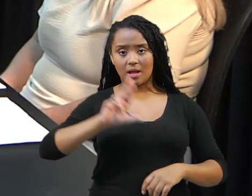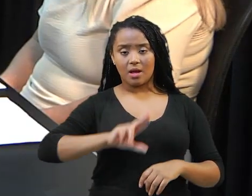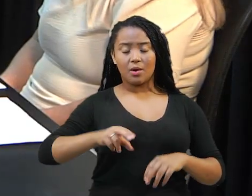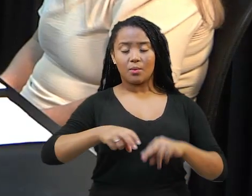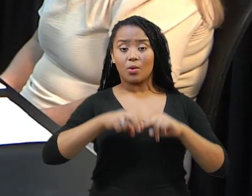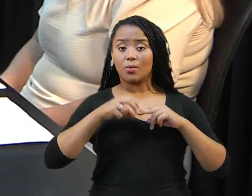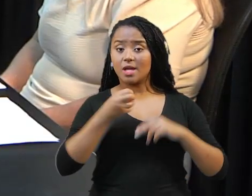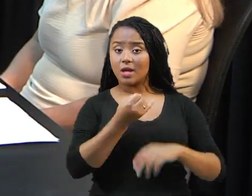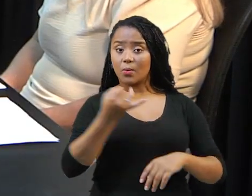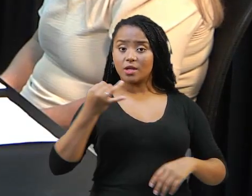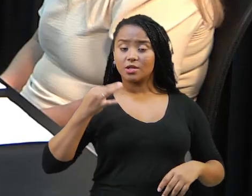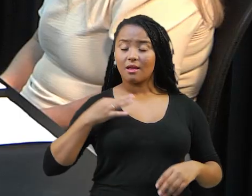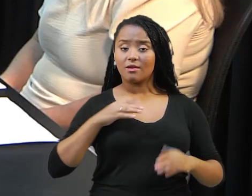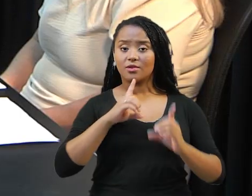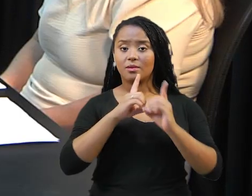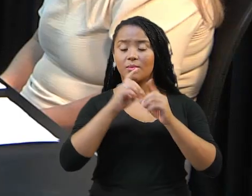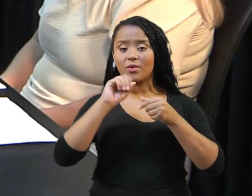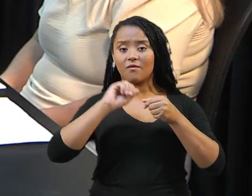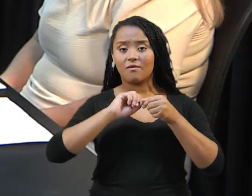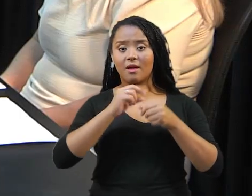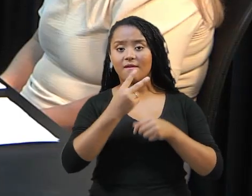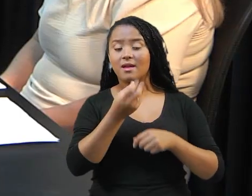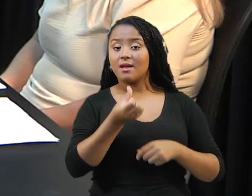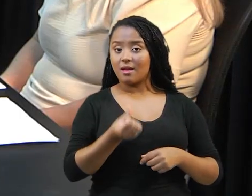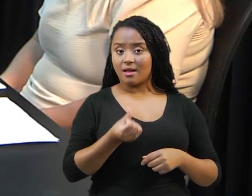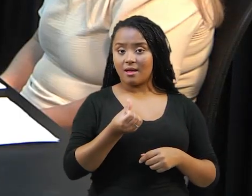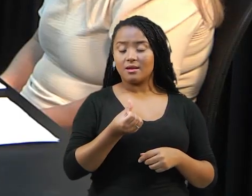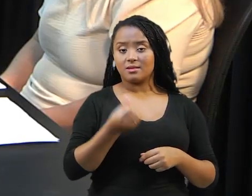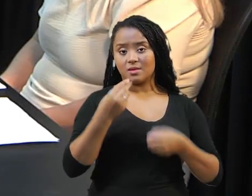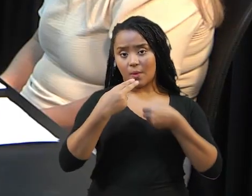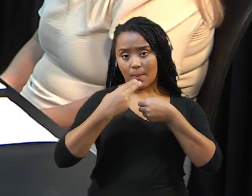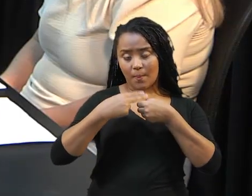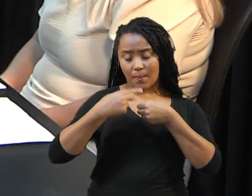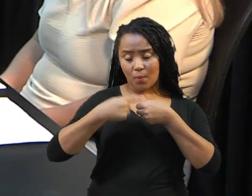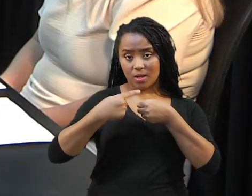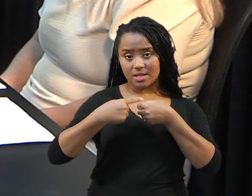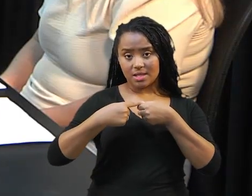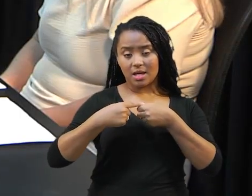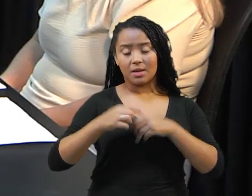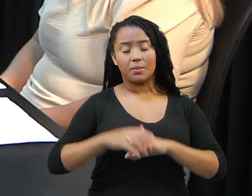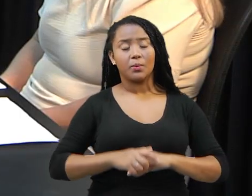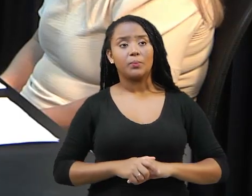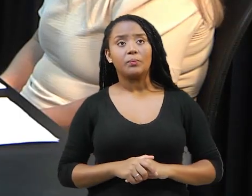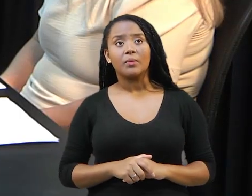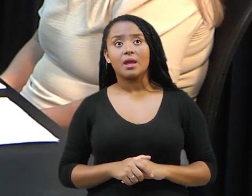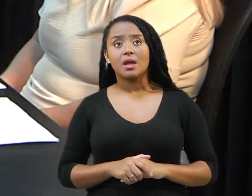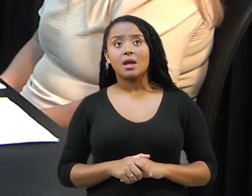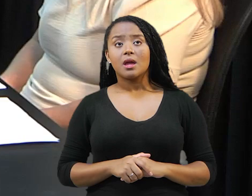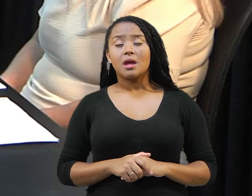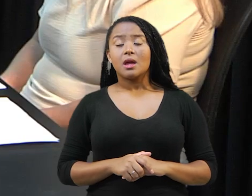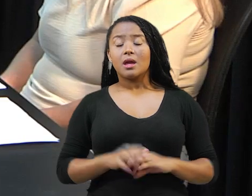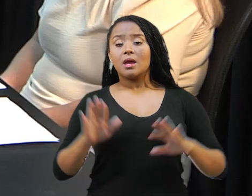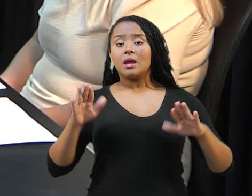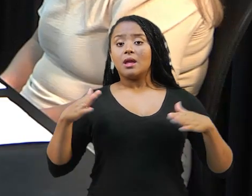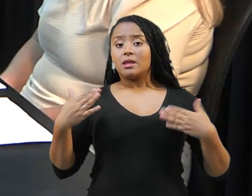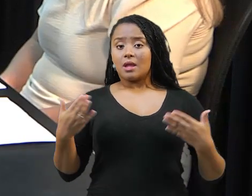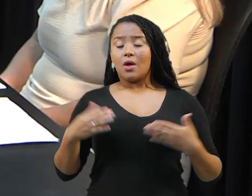do curso de medicina aqui de Uberlândia, pela quantidade de atendimentos que fazem, esses 26 municípios, sim,